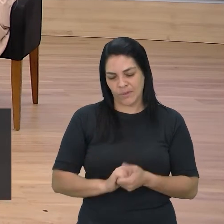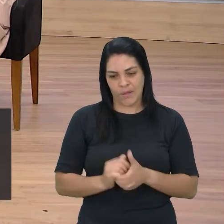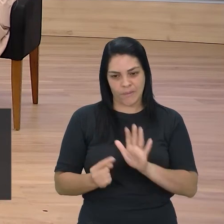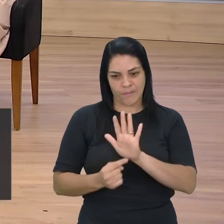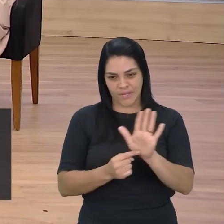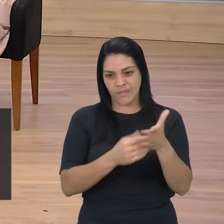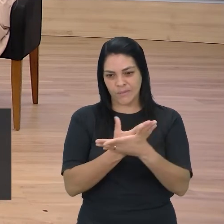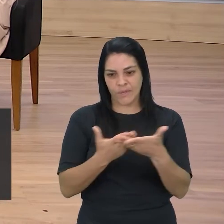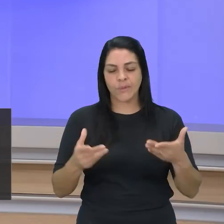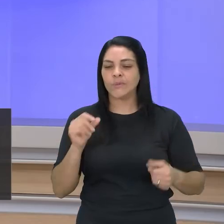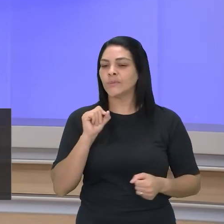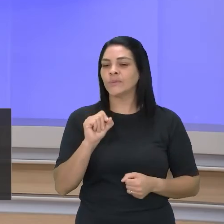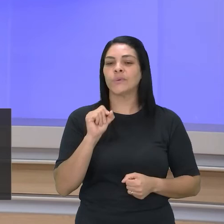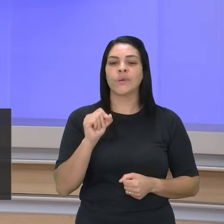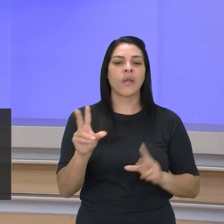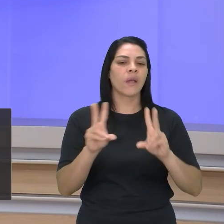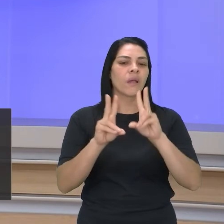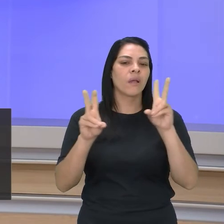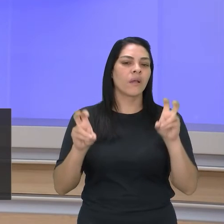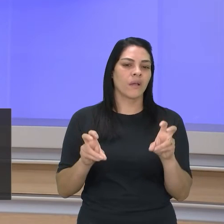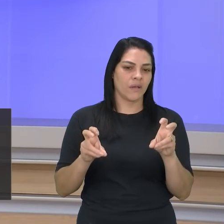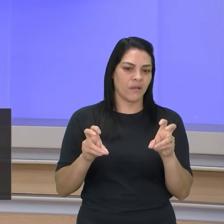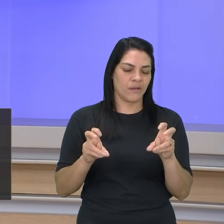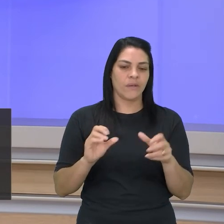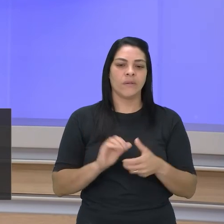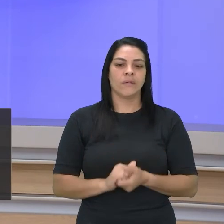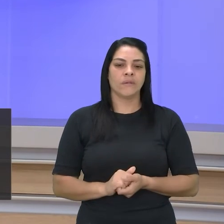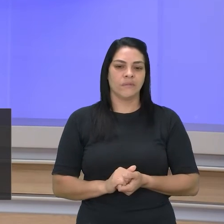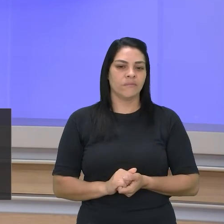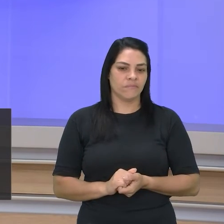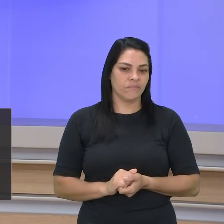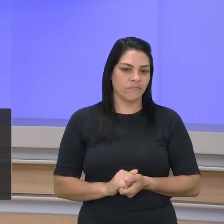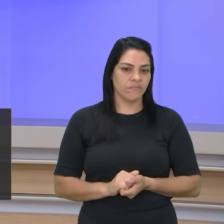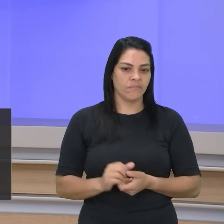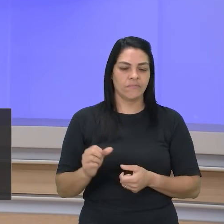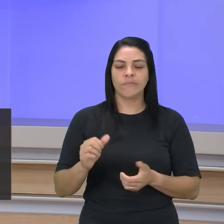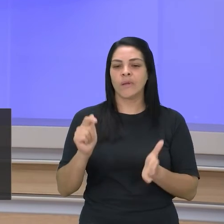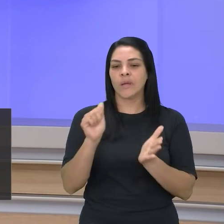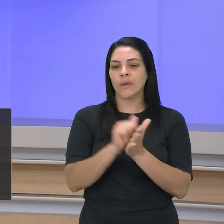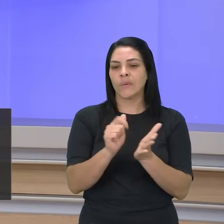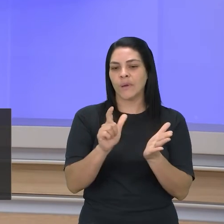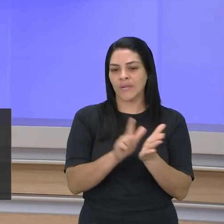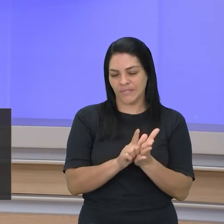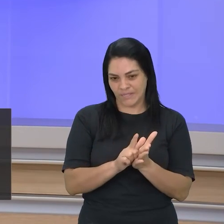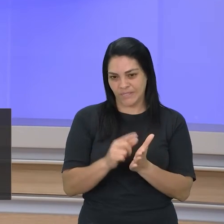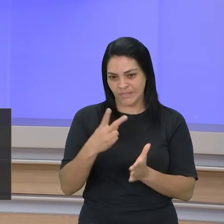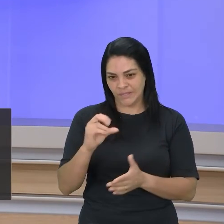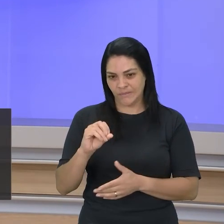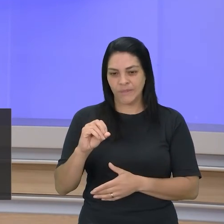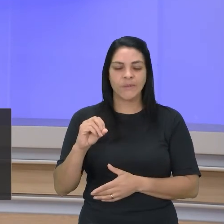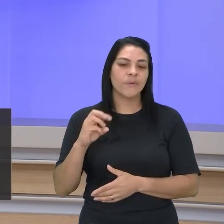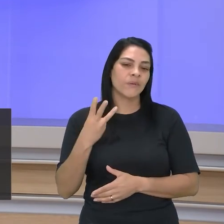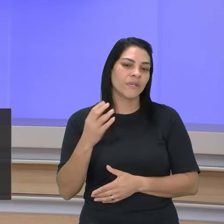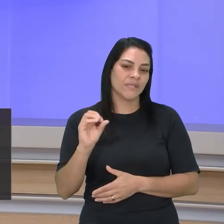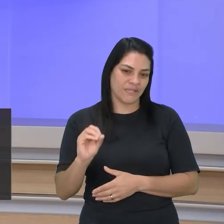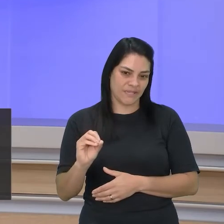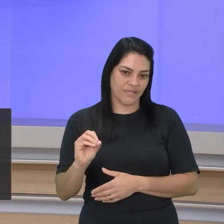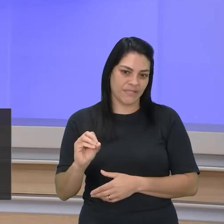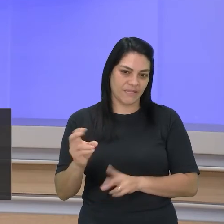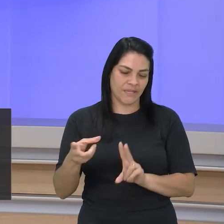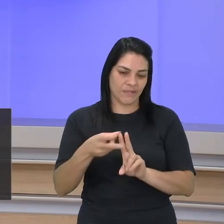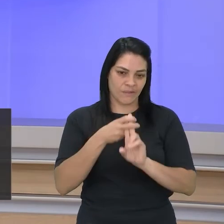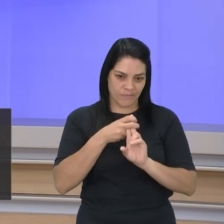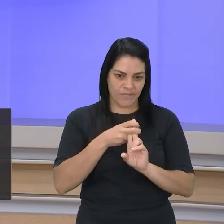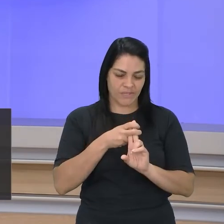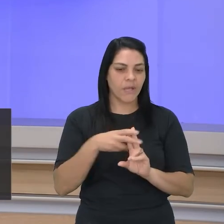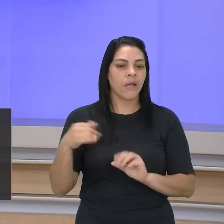apresentou também a questão da interface com a Agenda 2030 e os ODS, né? Eu acho que é importante a